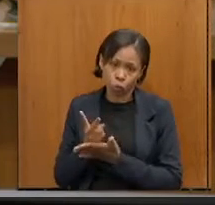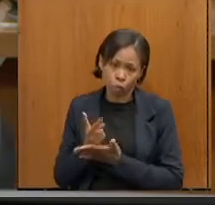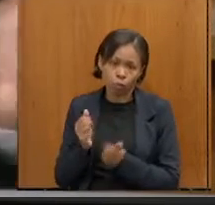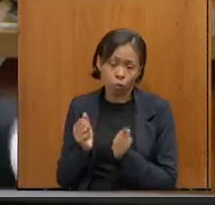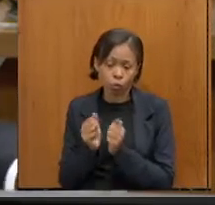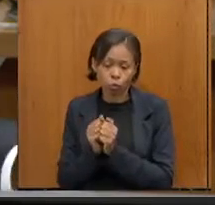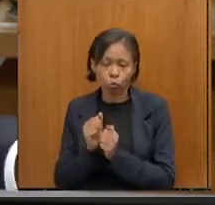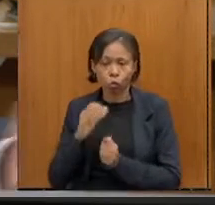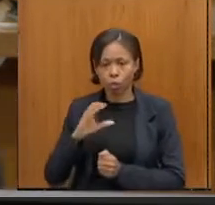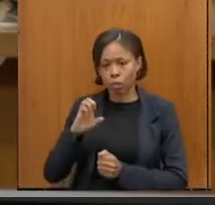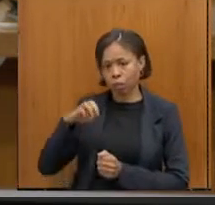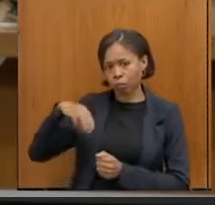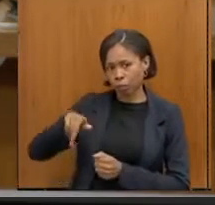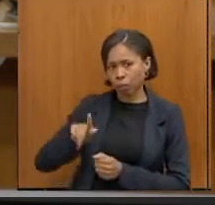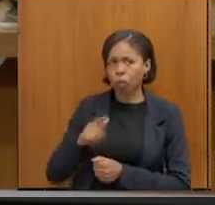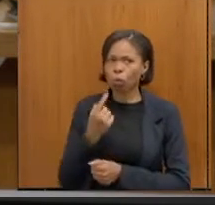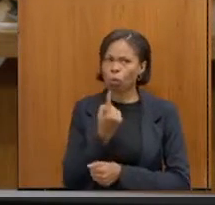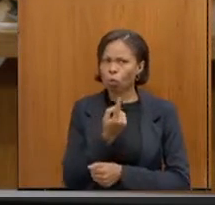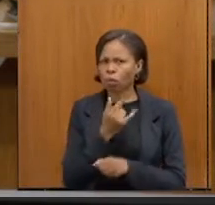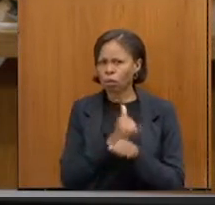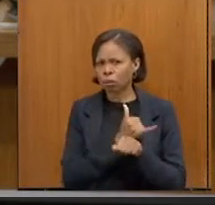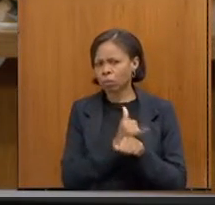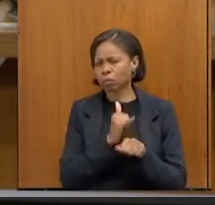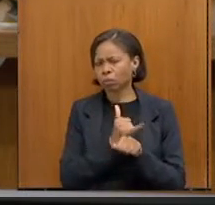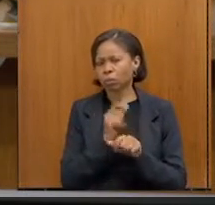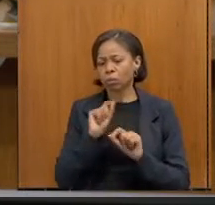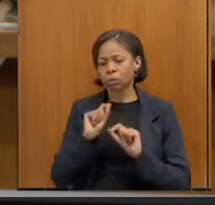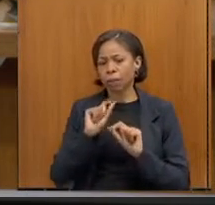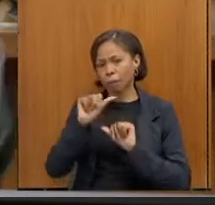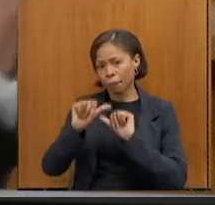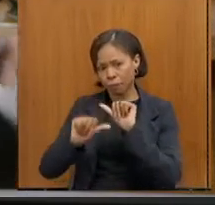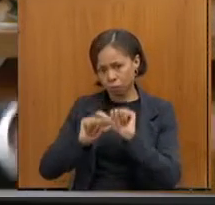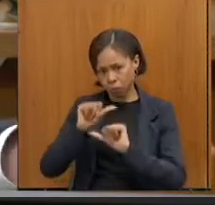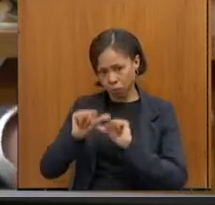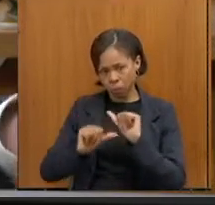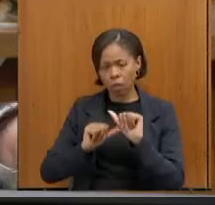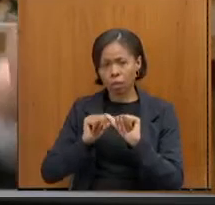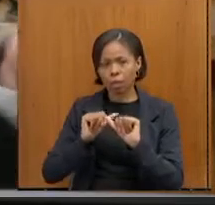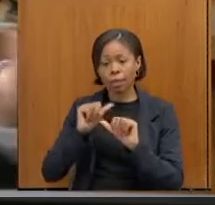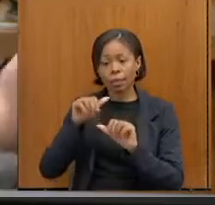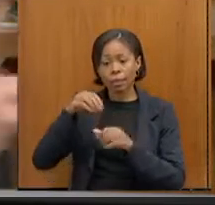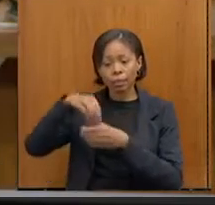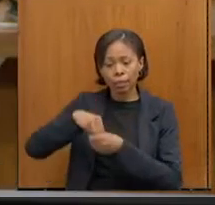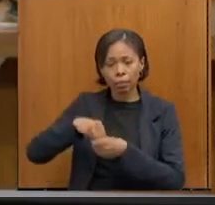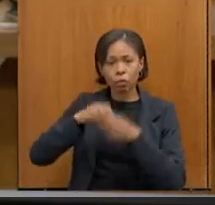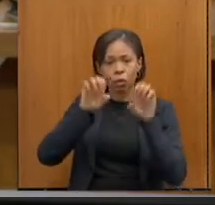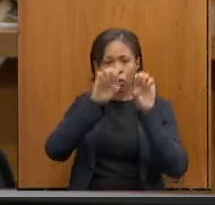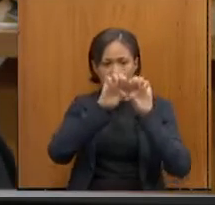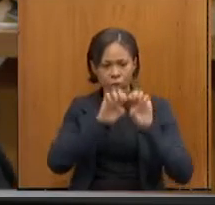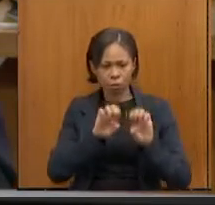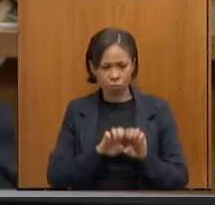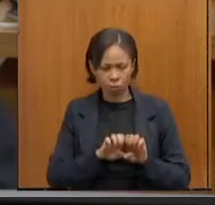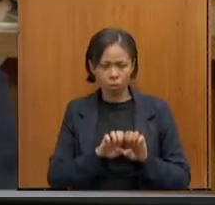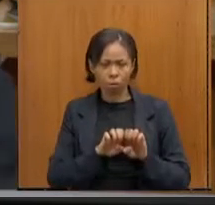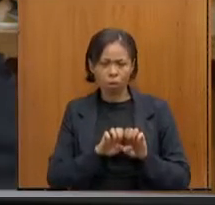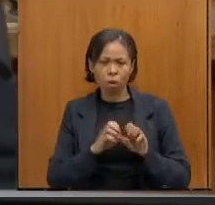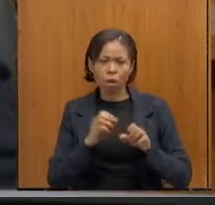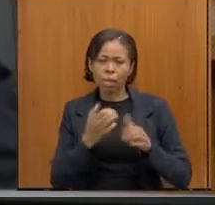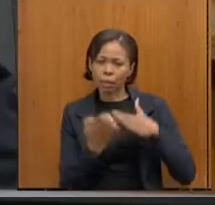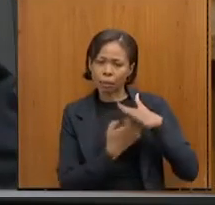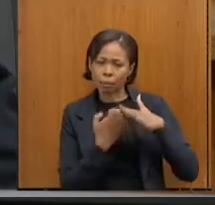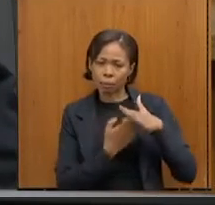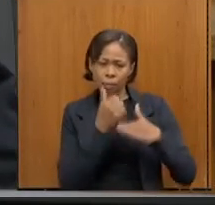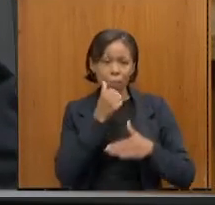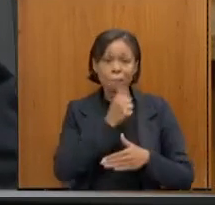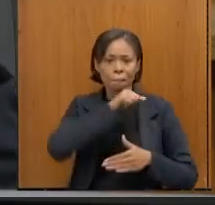Hoje seria uma alteração na estrutura é Acionar e ao da empresa-mãe da Cemig ou